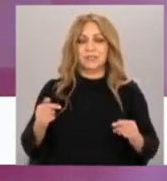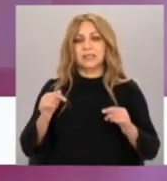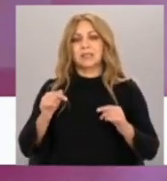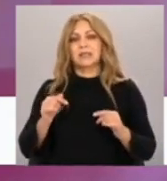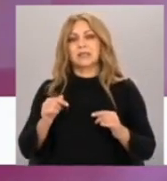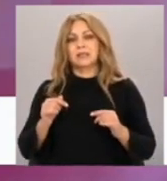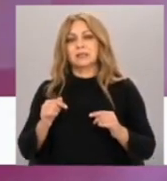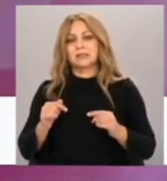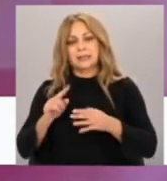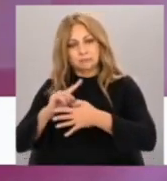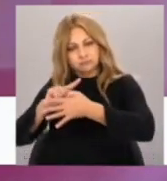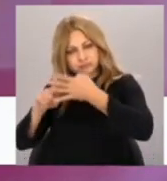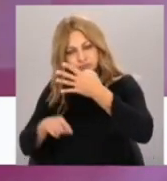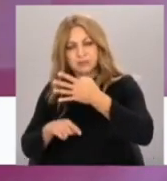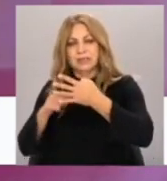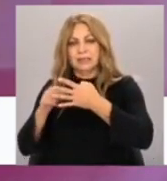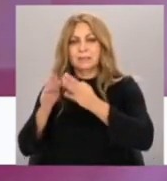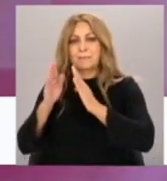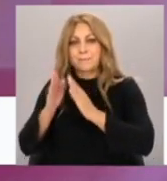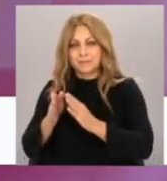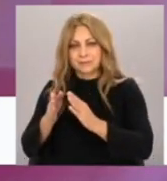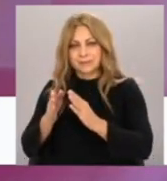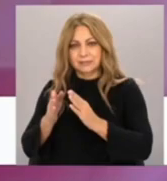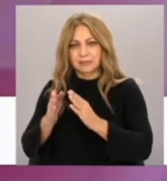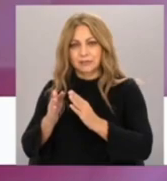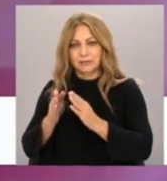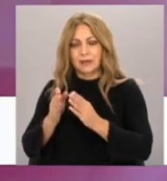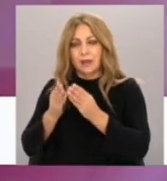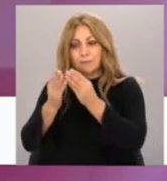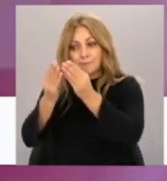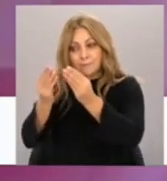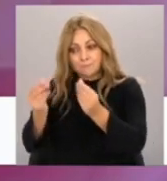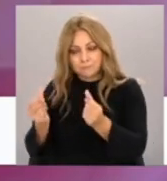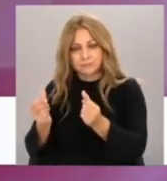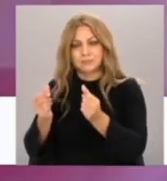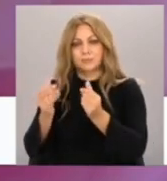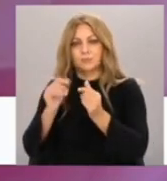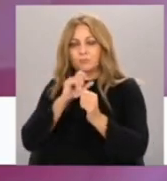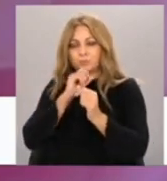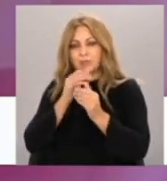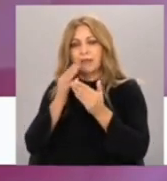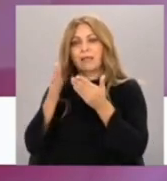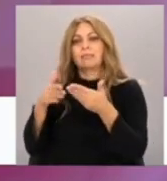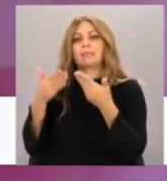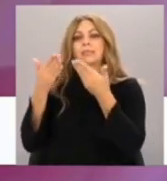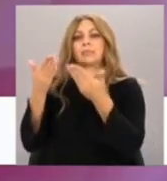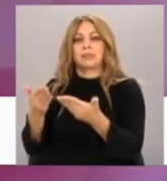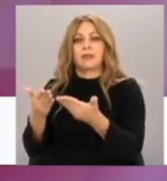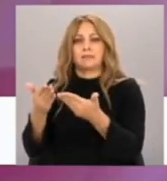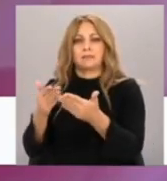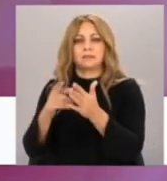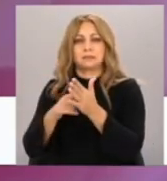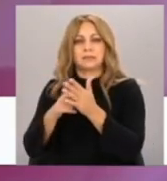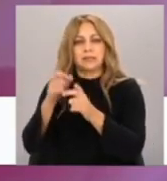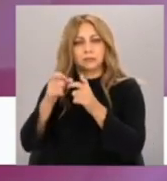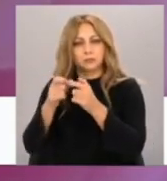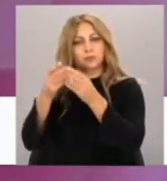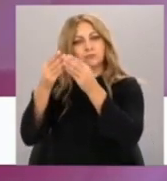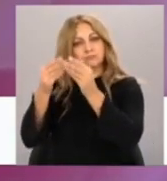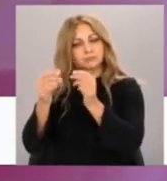são tudo esses temas que requerem muito hicimos recursos para poderem ser desde logo de qualidade que satisfazer as necessidades das pessoas